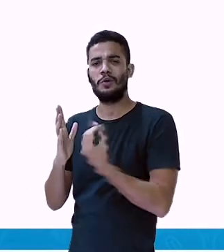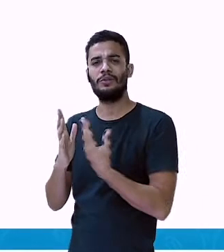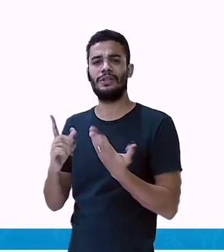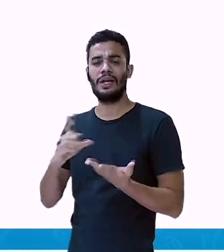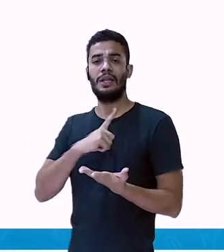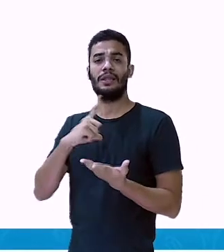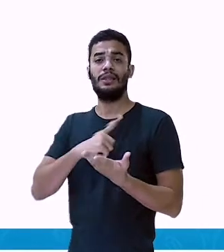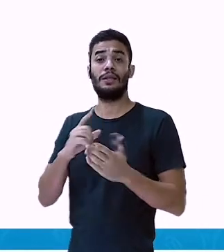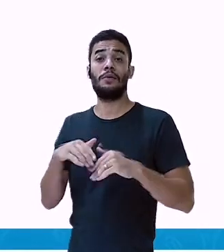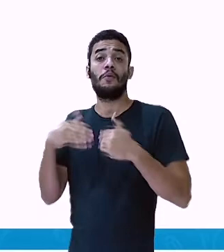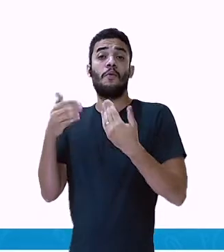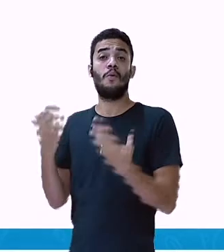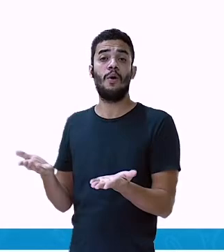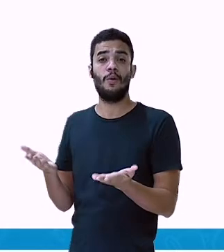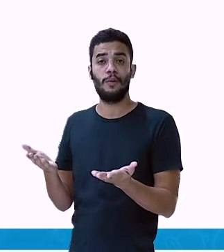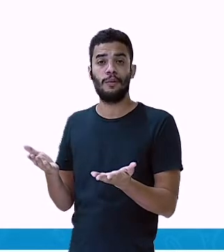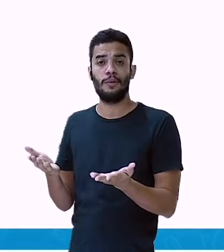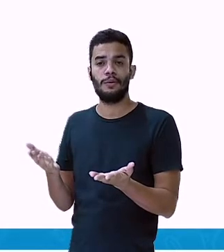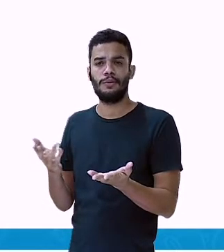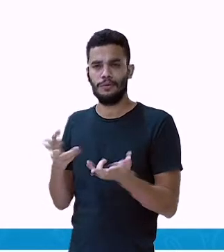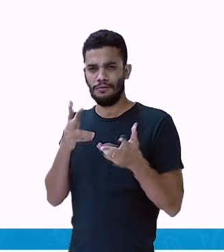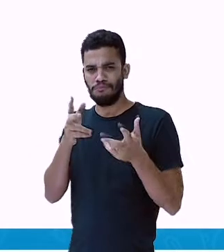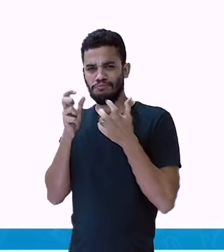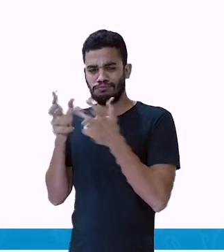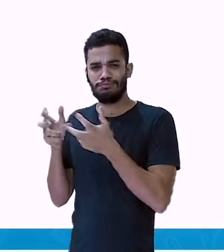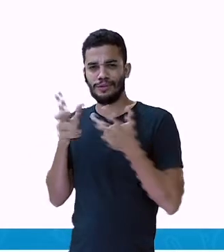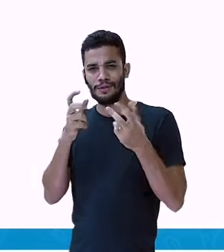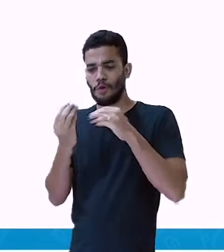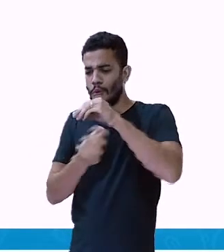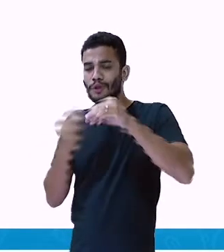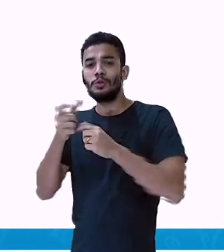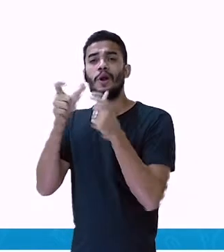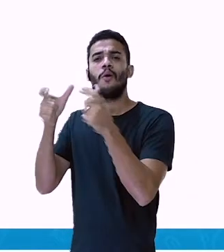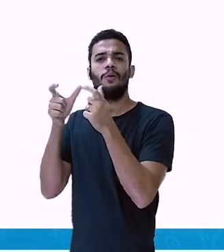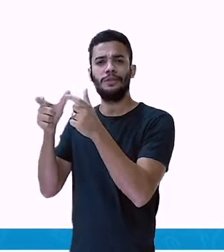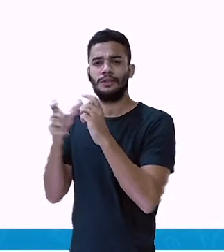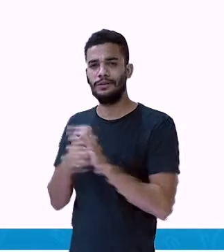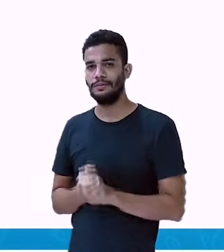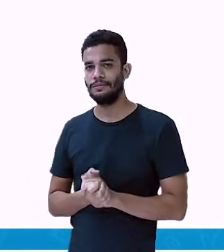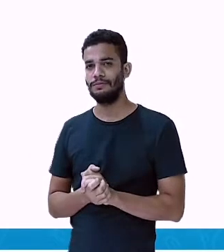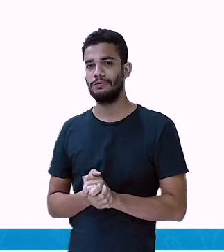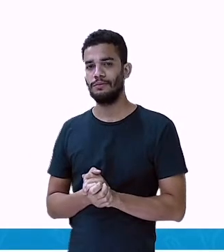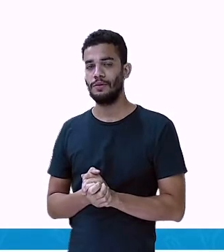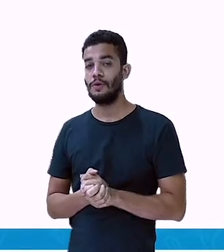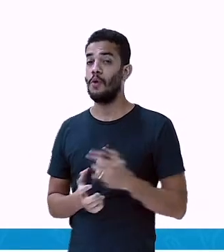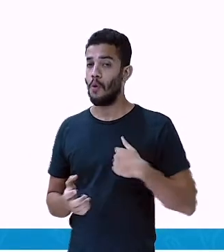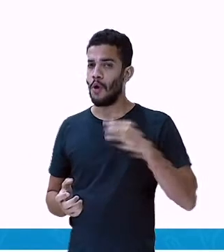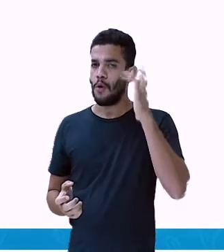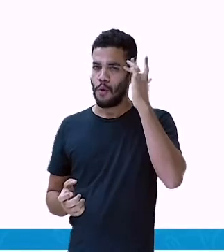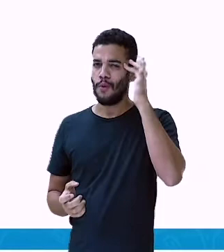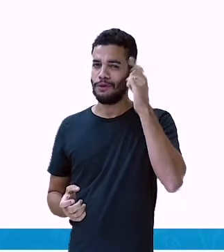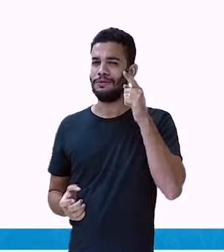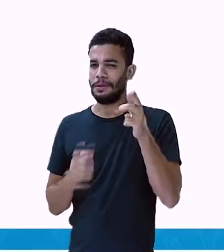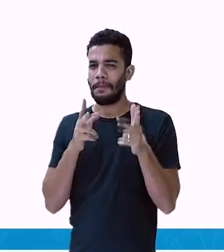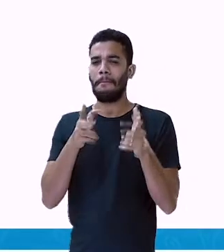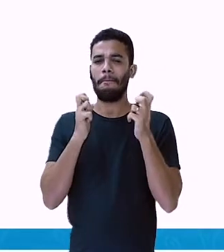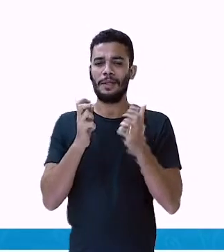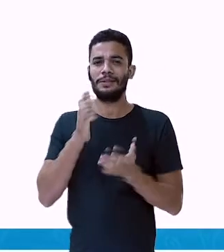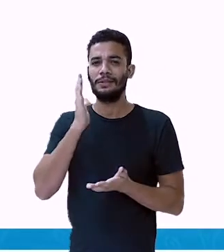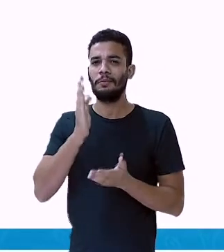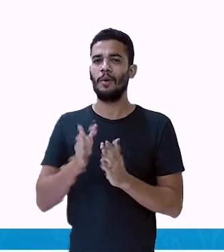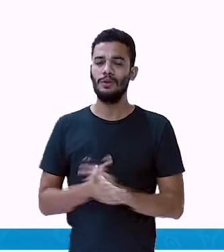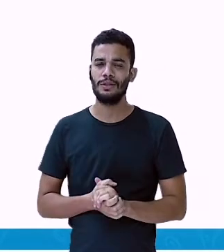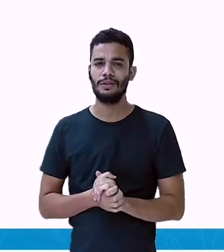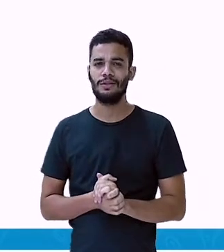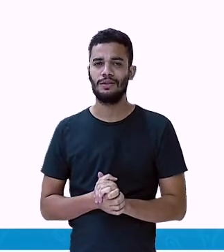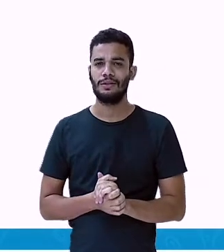não tem problema aí. E aí, já conseguiu identificar? Tenho certeza que algumas pessoas já. Outras aqui